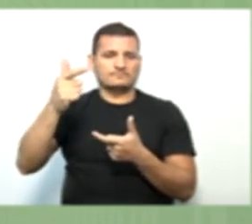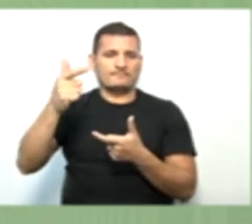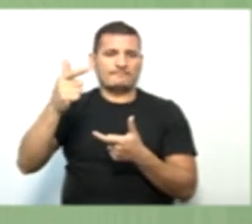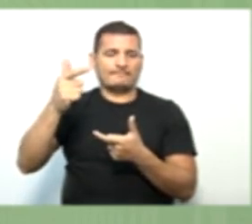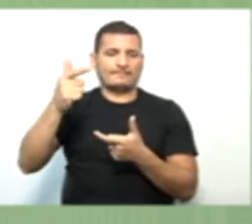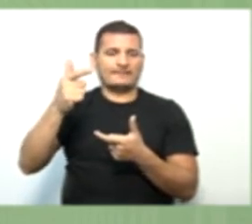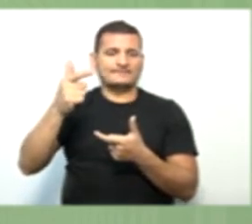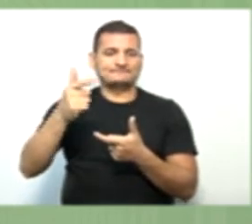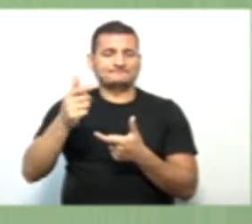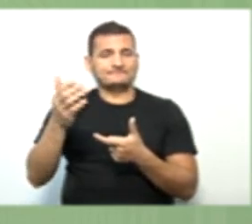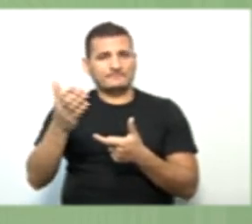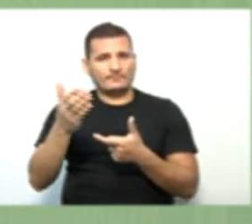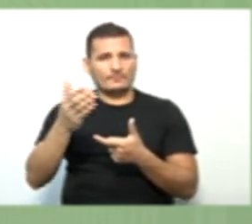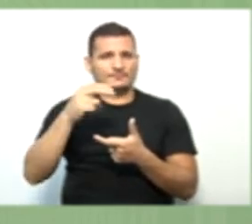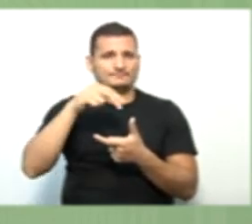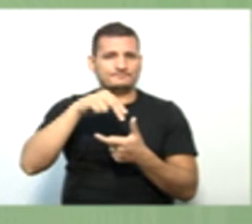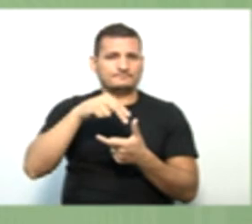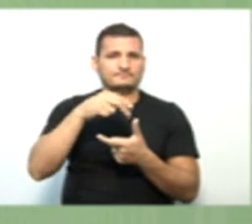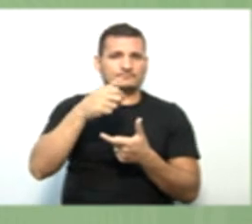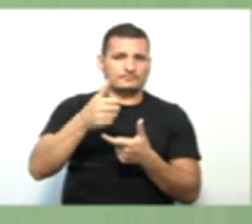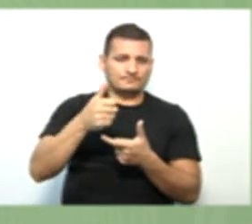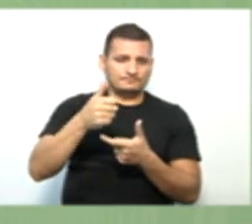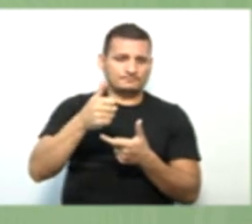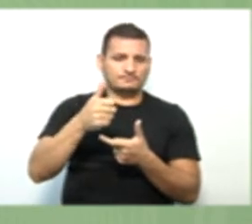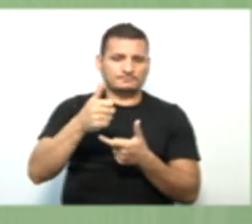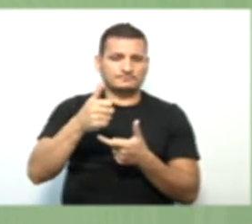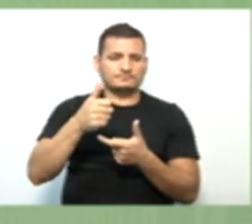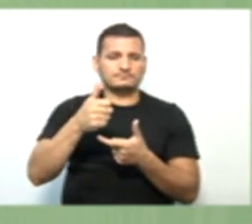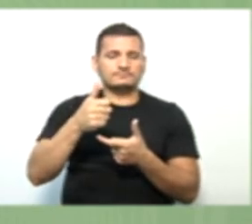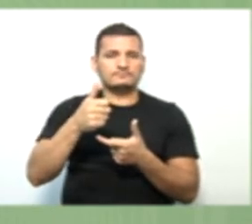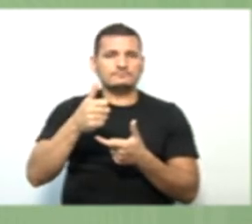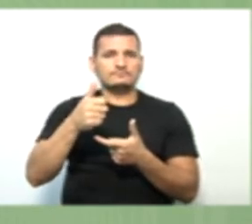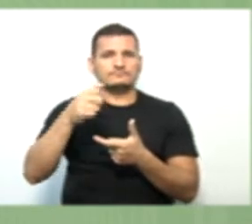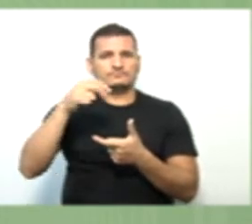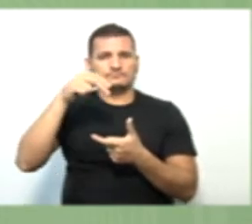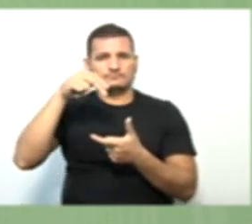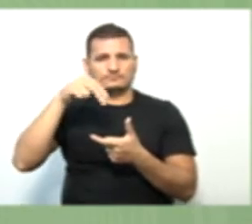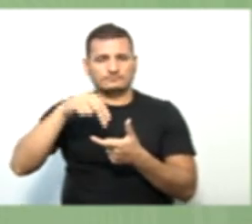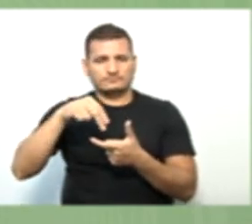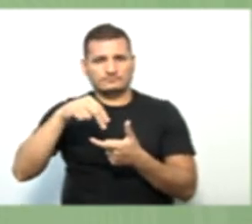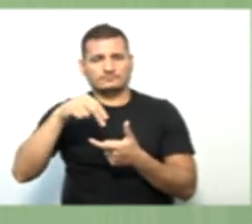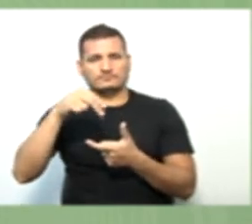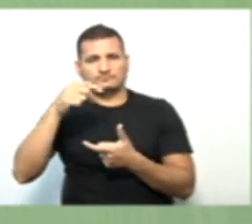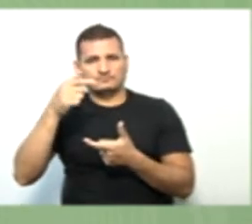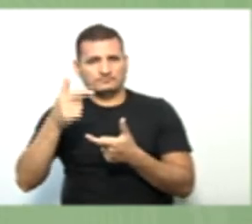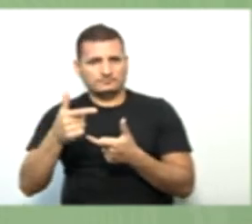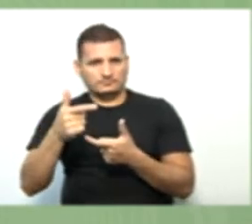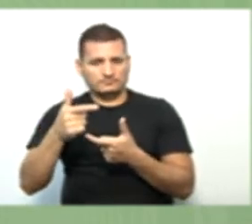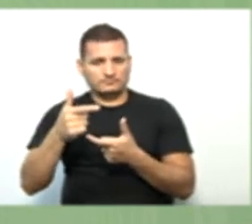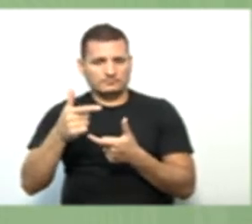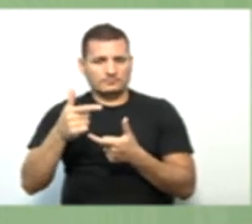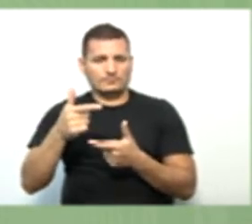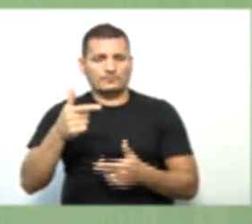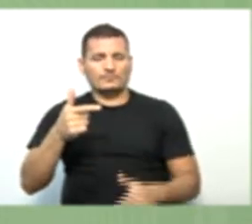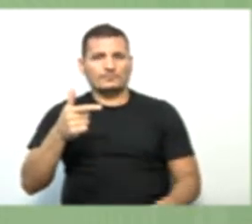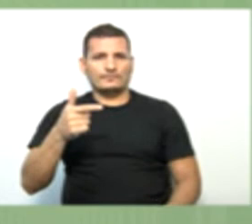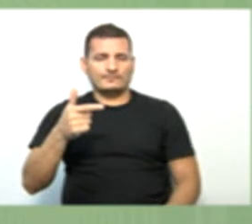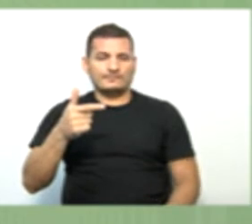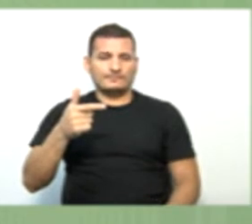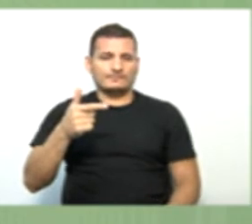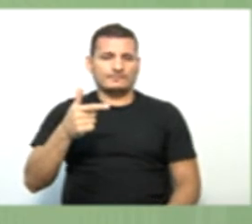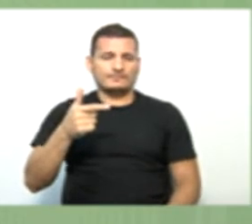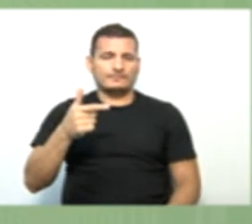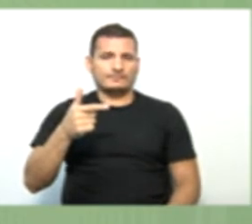as variáveis num1 e num2 têm valores que foram passados do programa principal e que